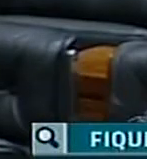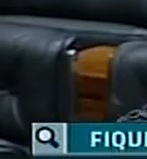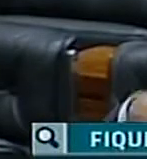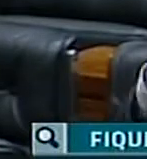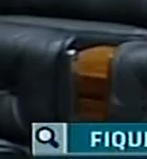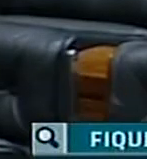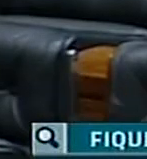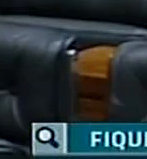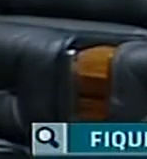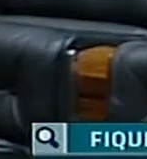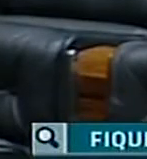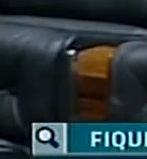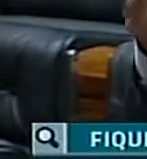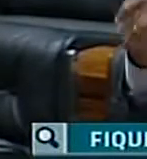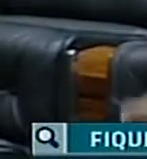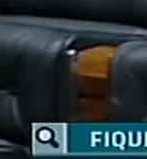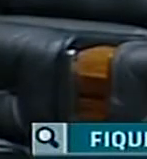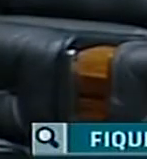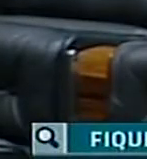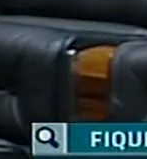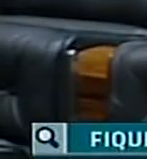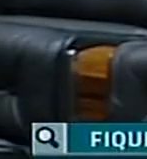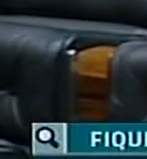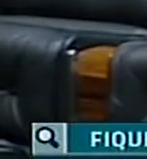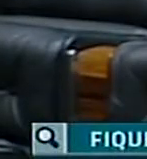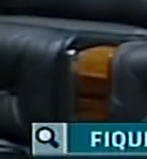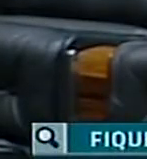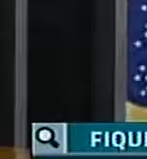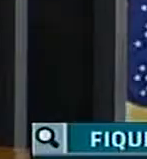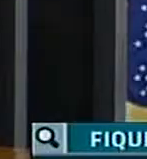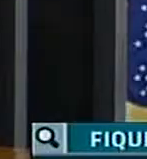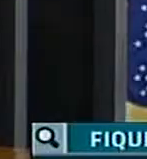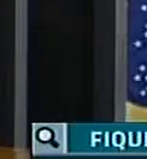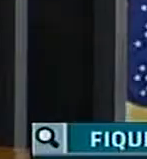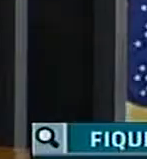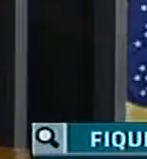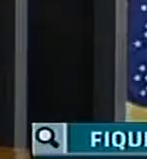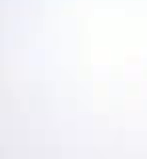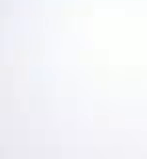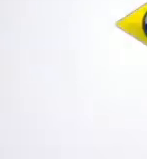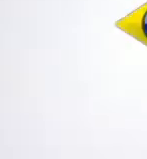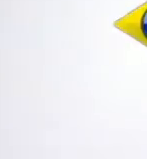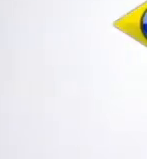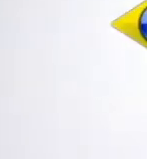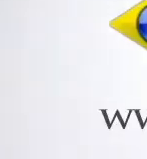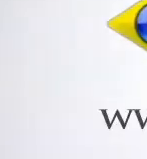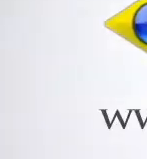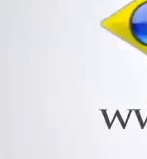resultados aqui para o Estado de Santa Catarina e para o Brasil. Muito obrigado. Muito obrigada também,